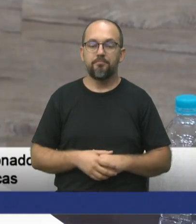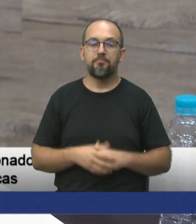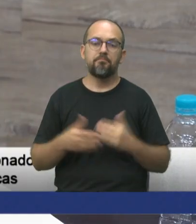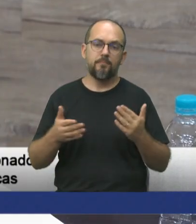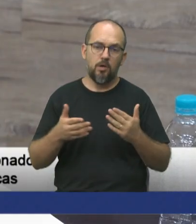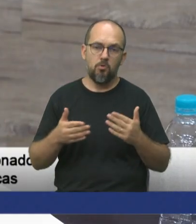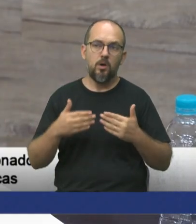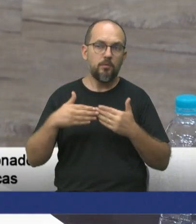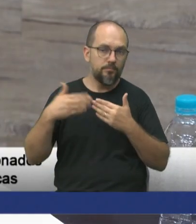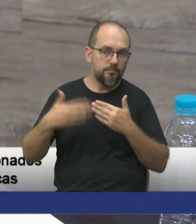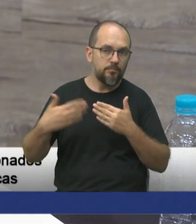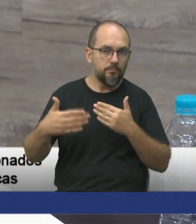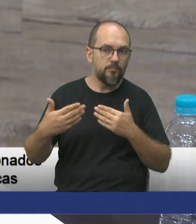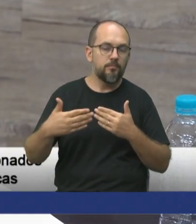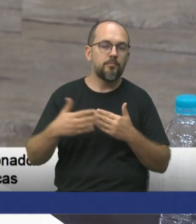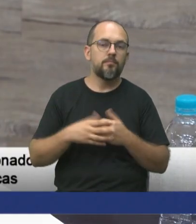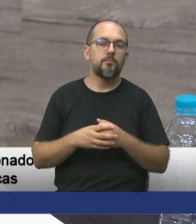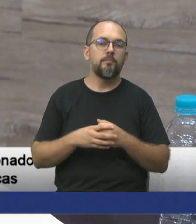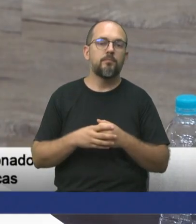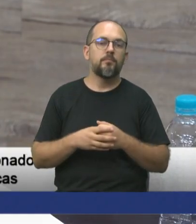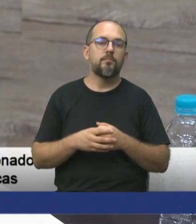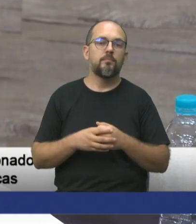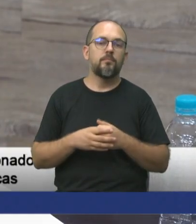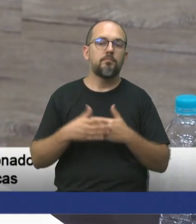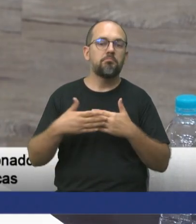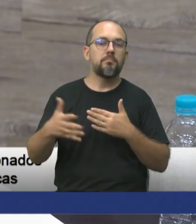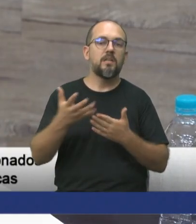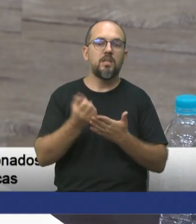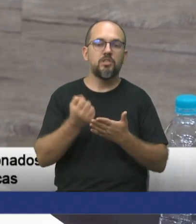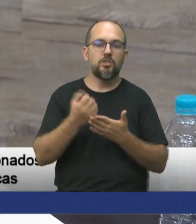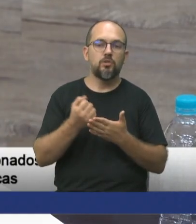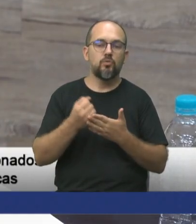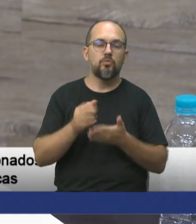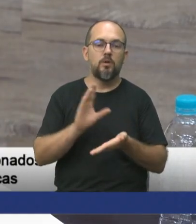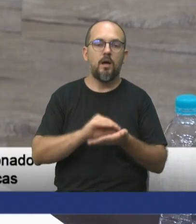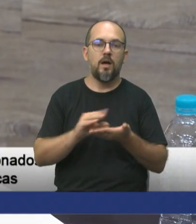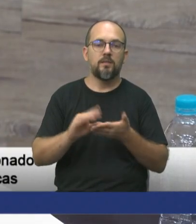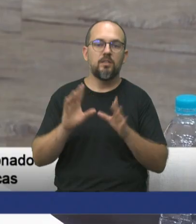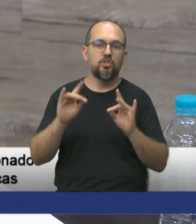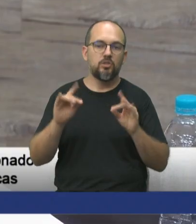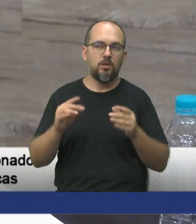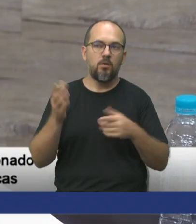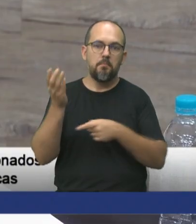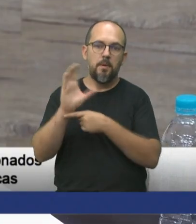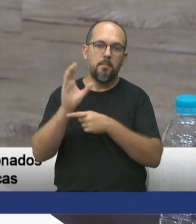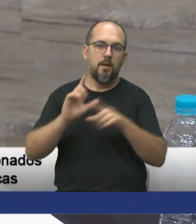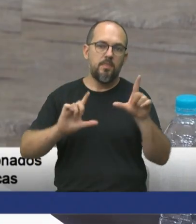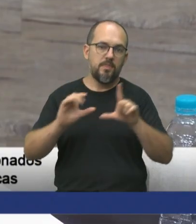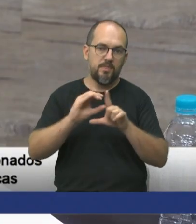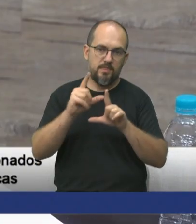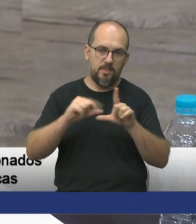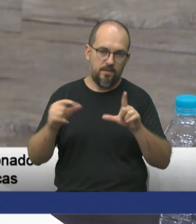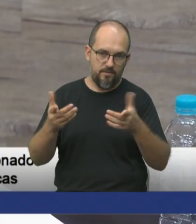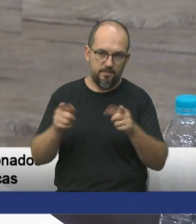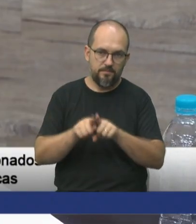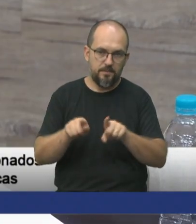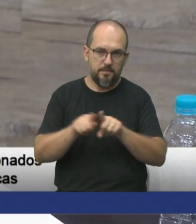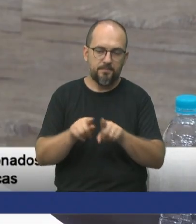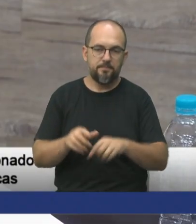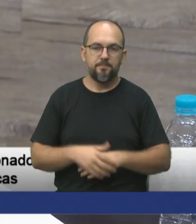para a posteridade, inclusive, com os registros de ata digital que ficam nos canais da TV Câmara.